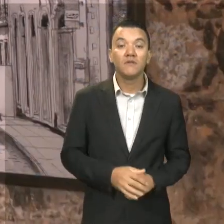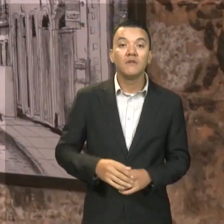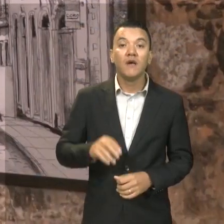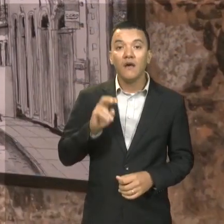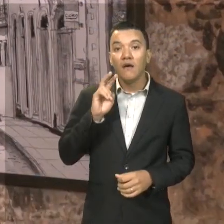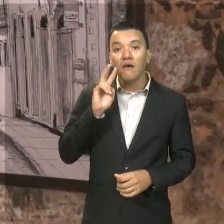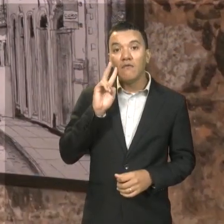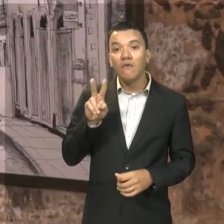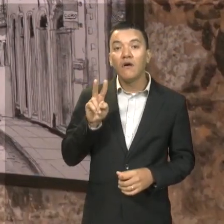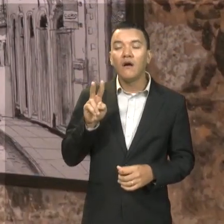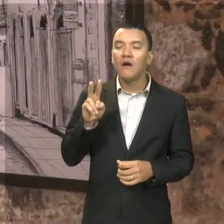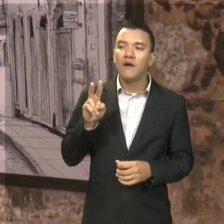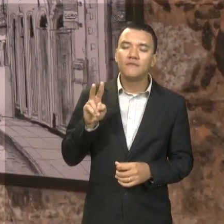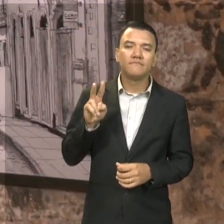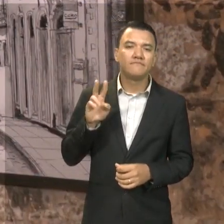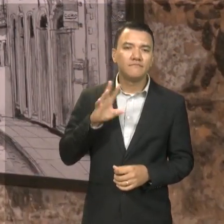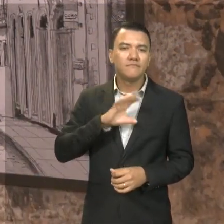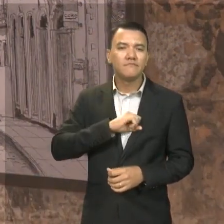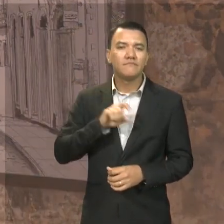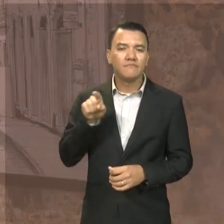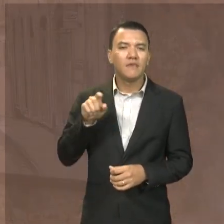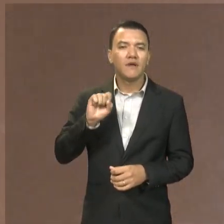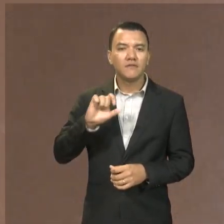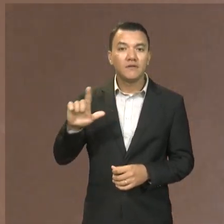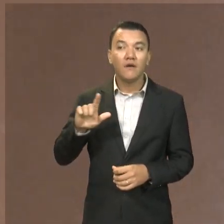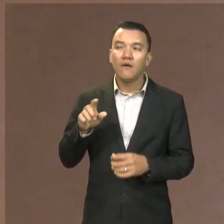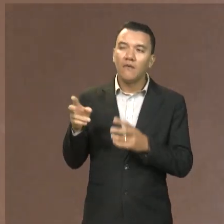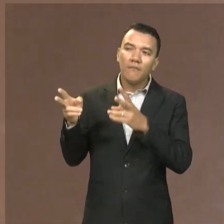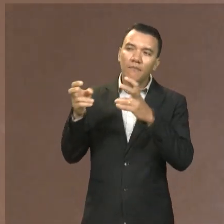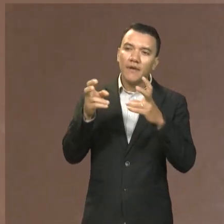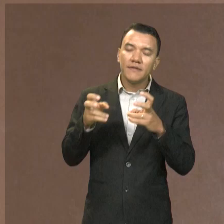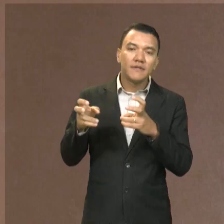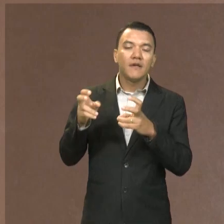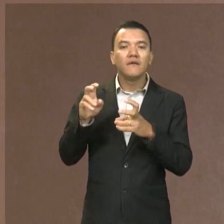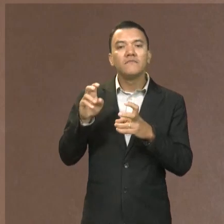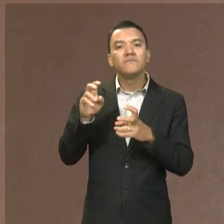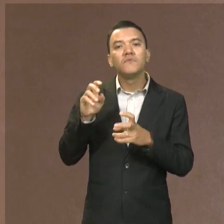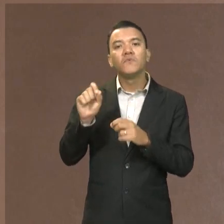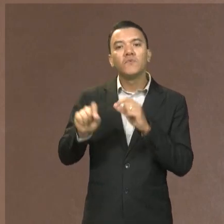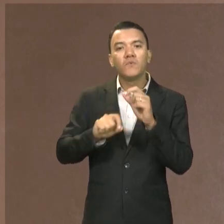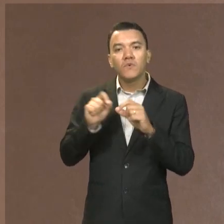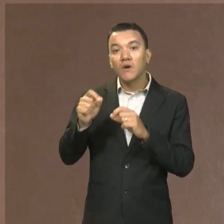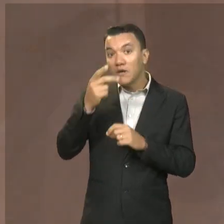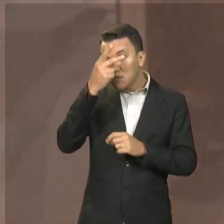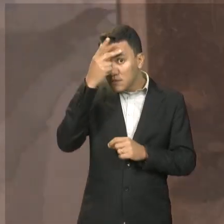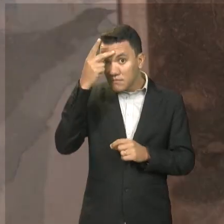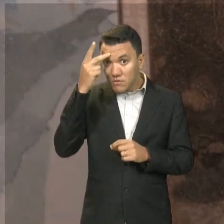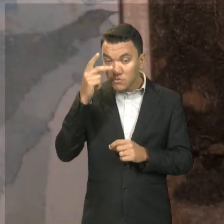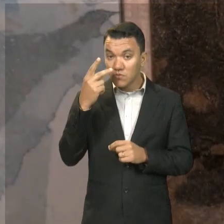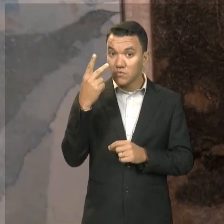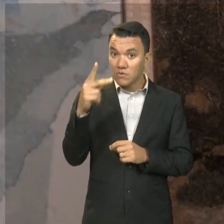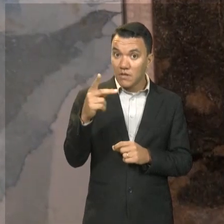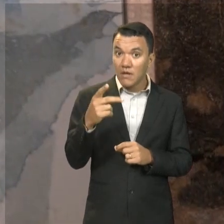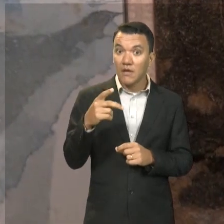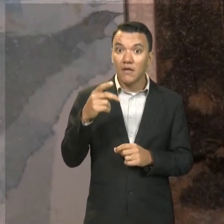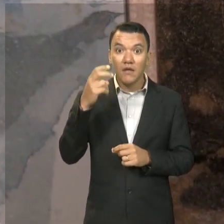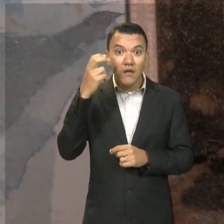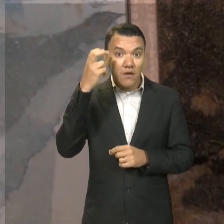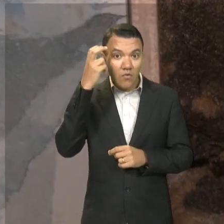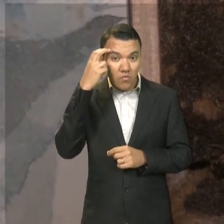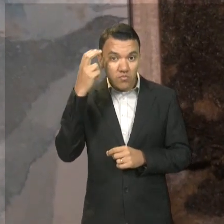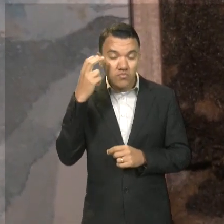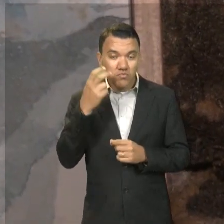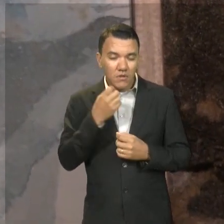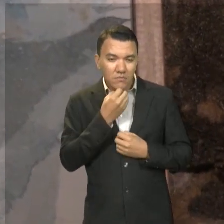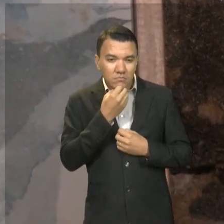São Luís, Regina percebe beleza principalmente nas pessoas, tanto nas expressões culturais, quanto nas personagens